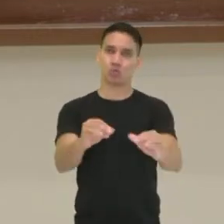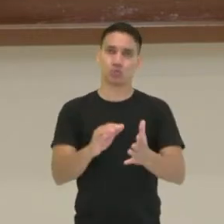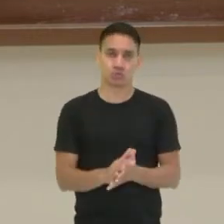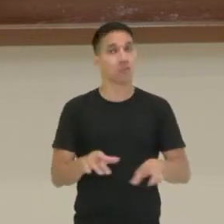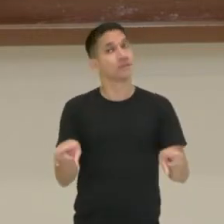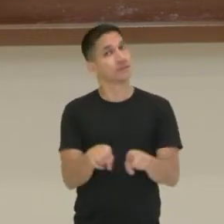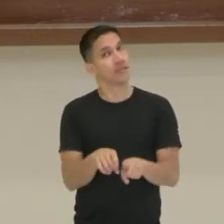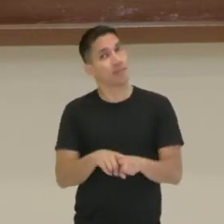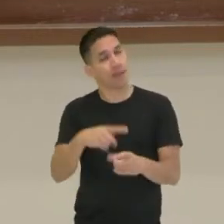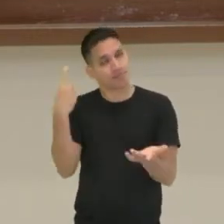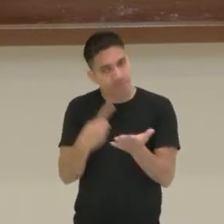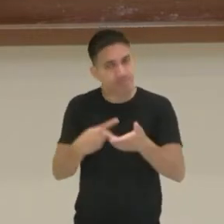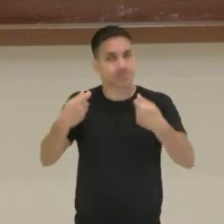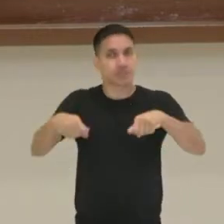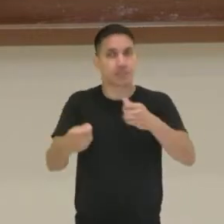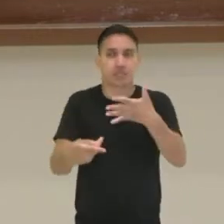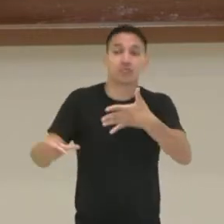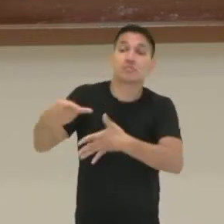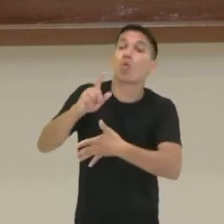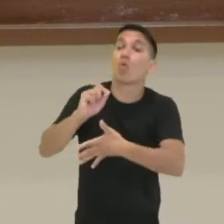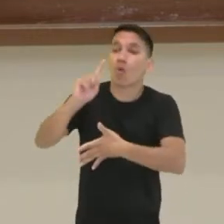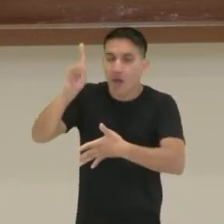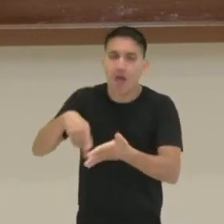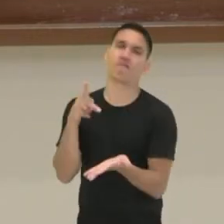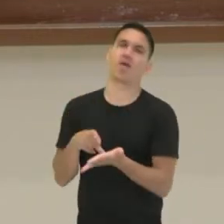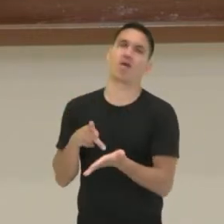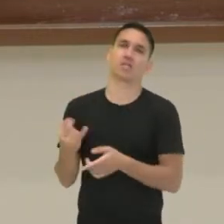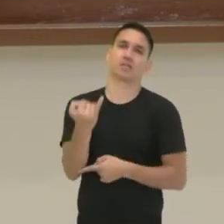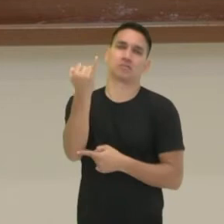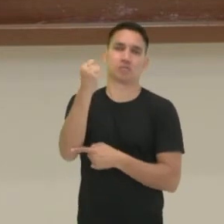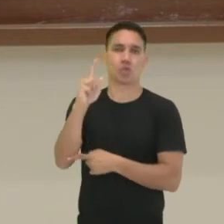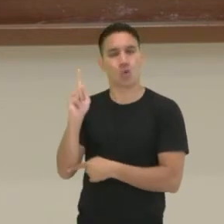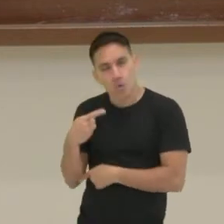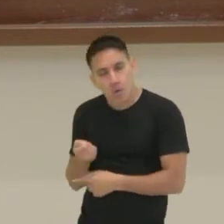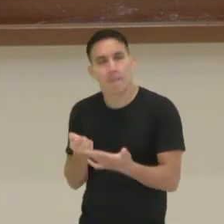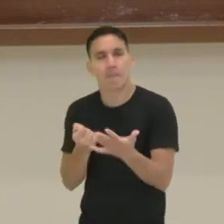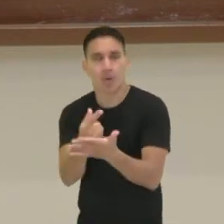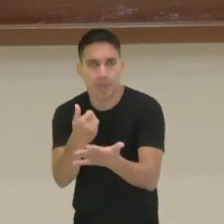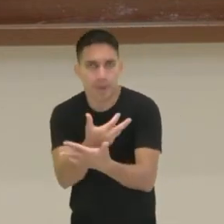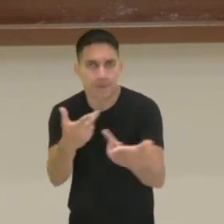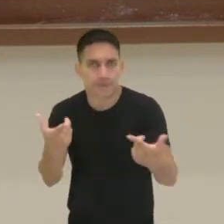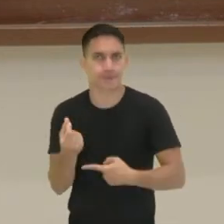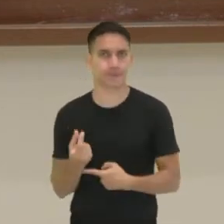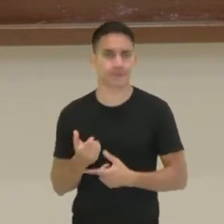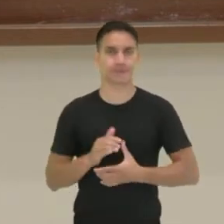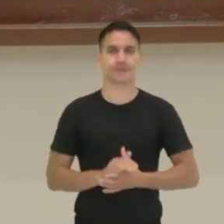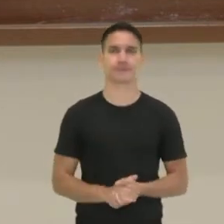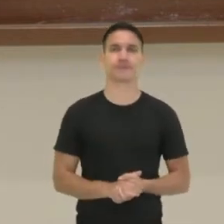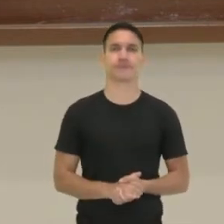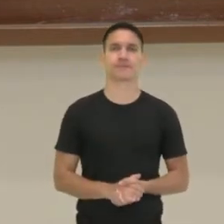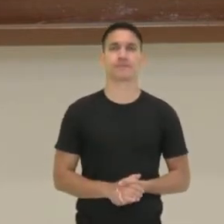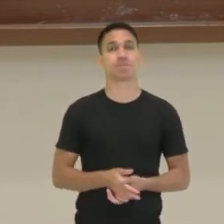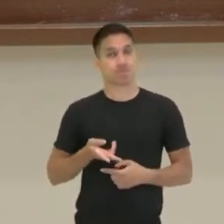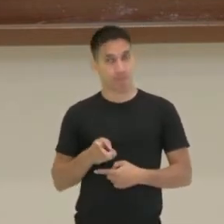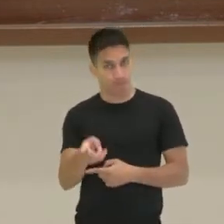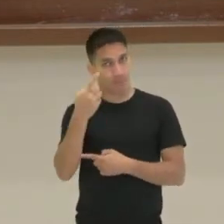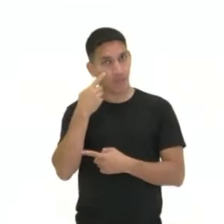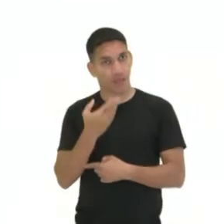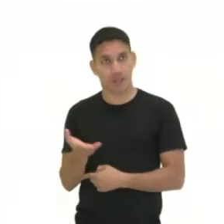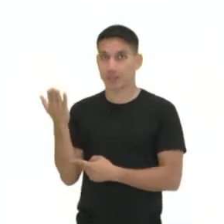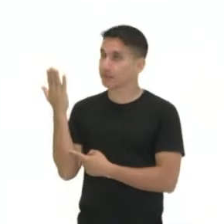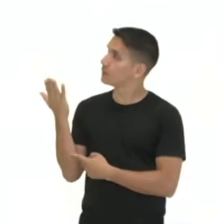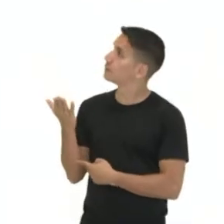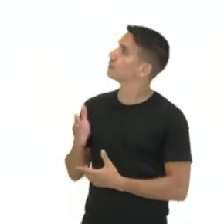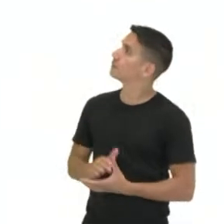de estabelecer prioridades e ver o que realmente é importante para gastar o nosso dinheiro. Continuando então, vamos